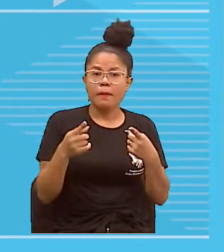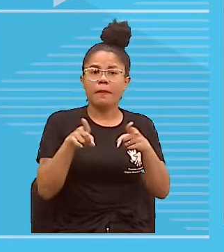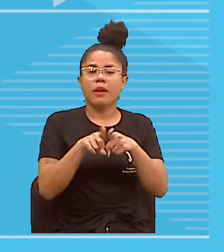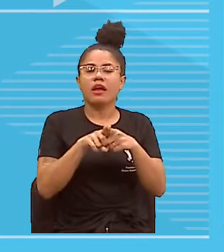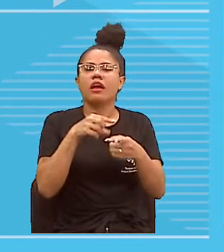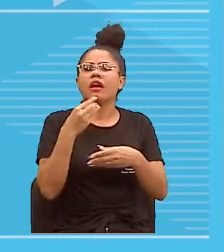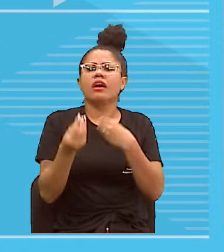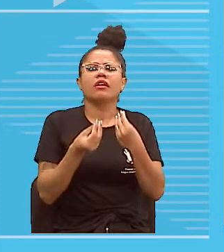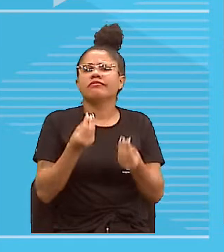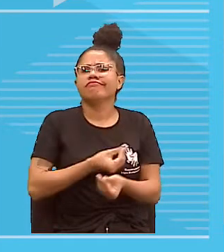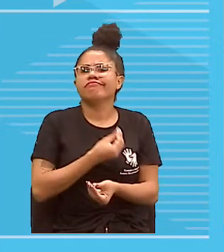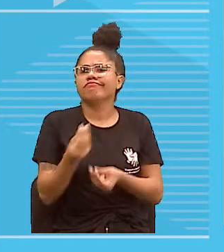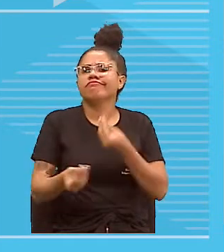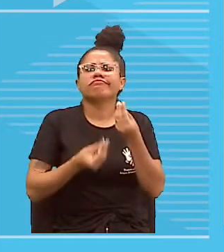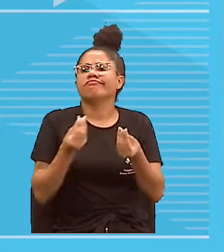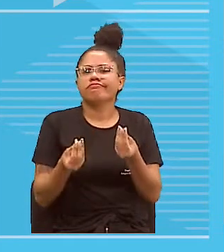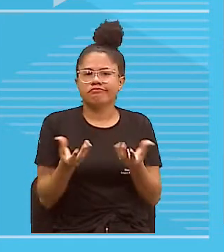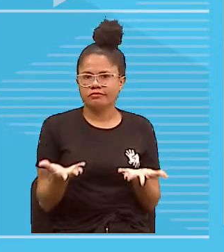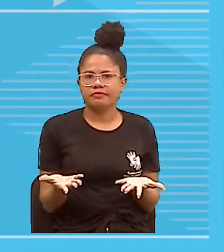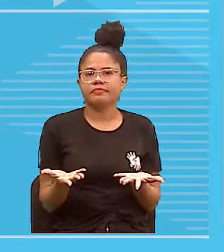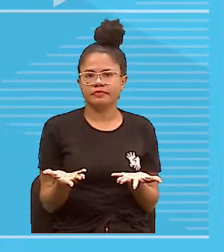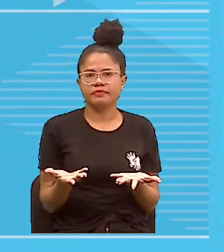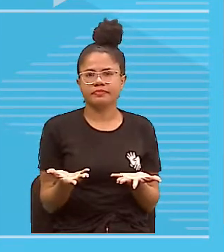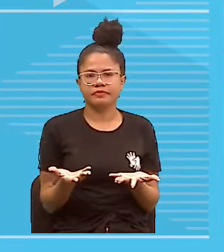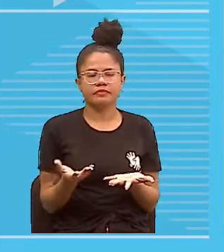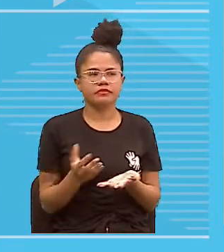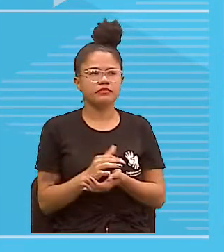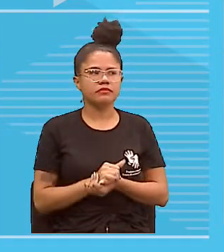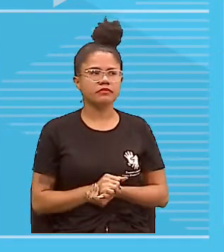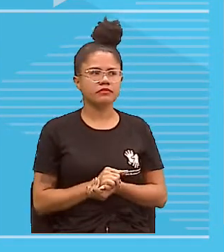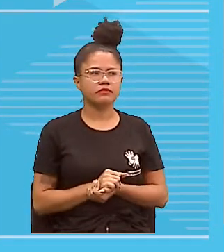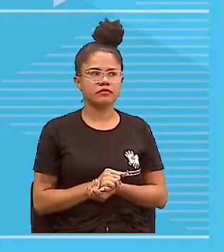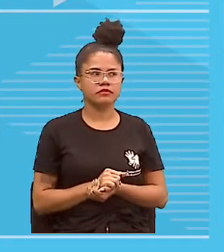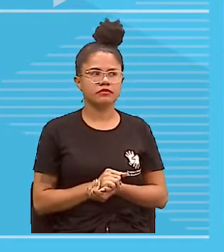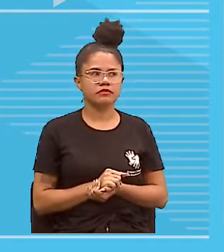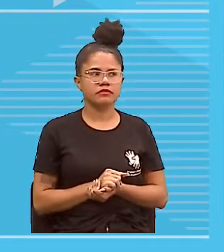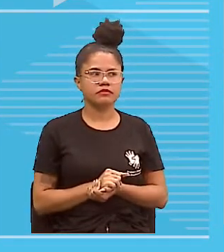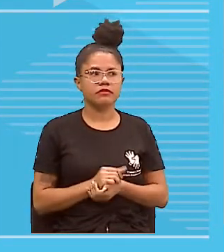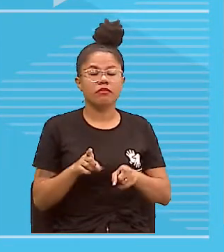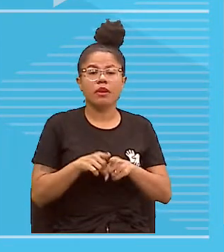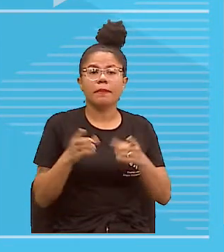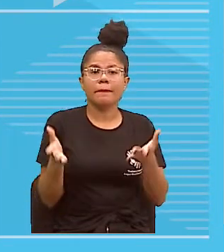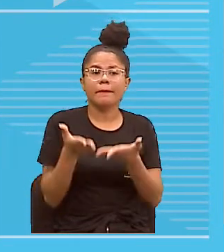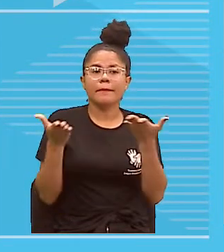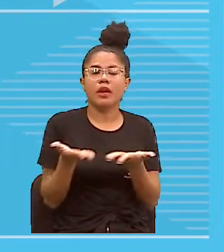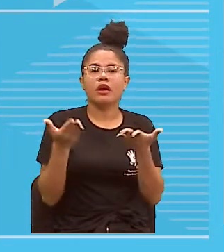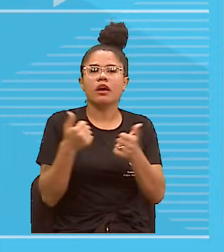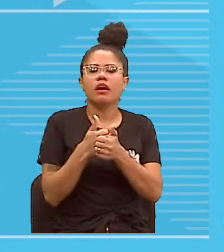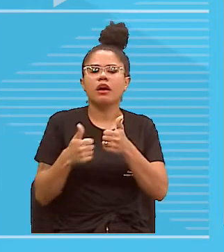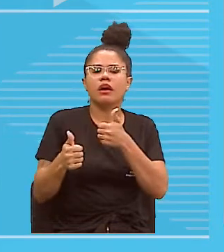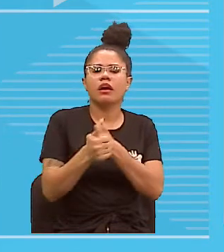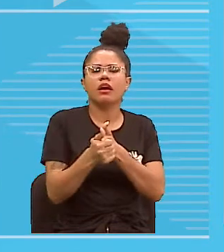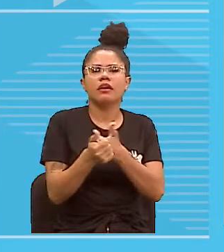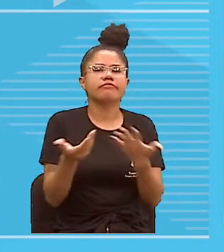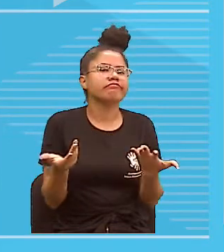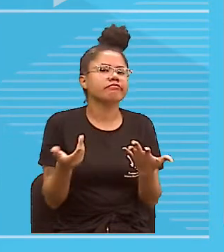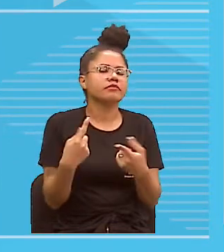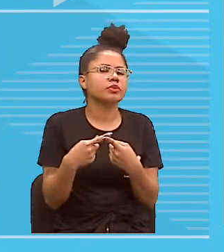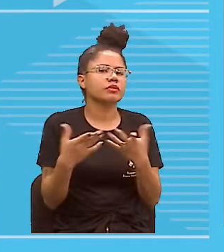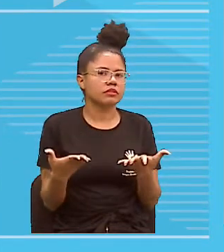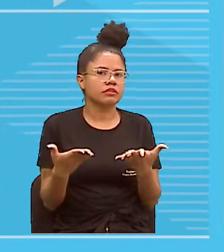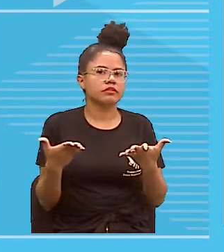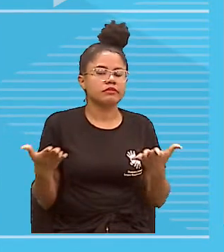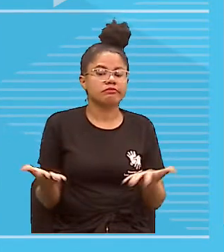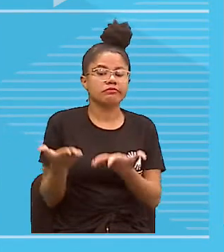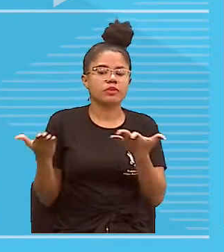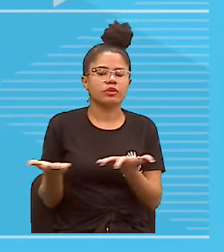existir nosso papel enquanto cidadão. E também, né, por que incentivar esse protagonismo? Ele promove o engajamento